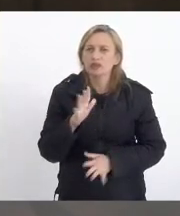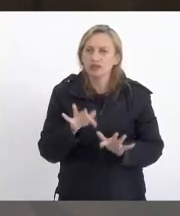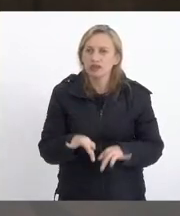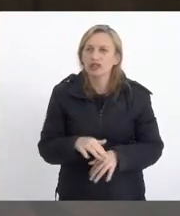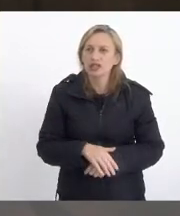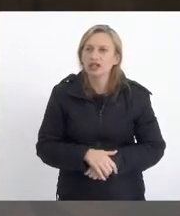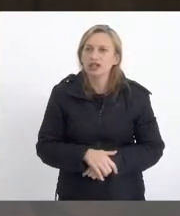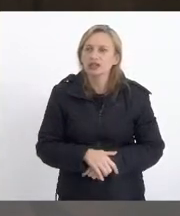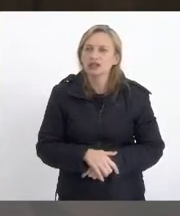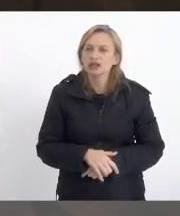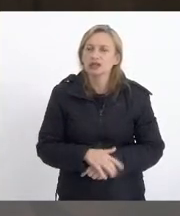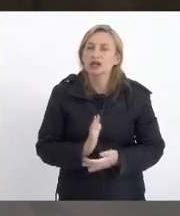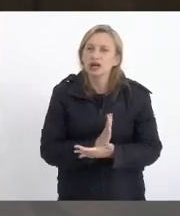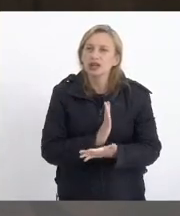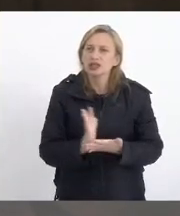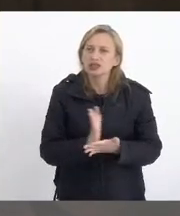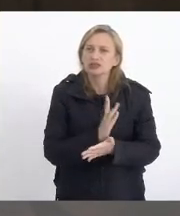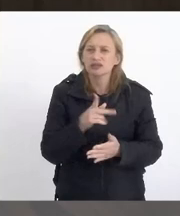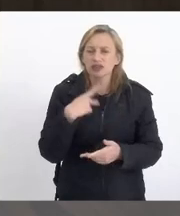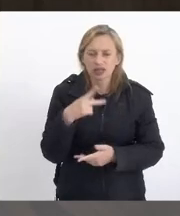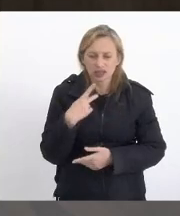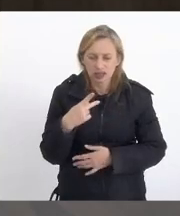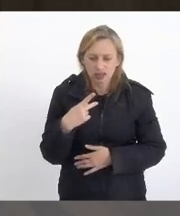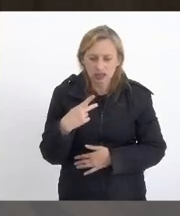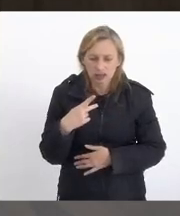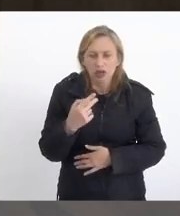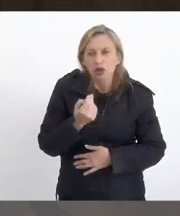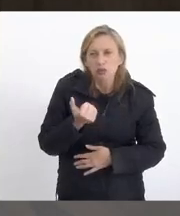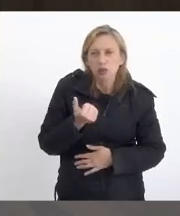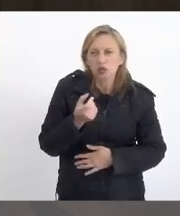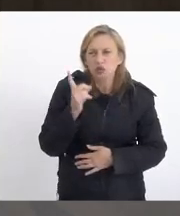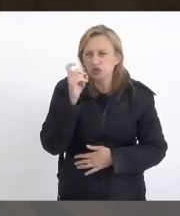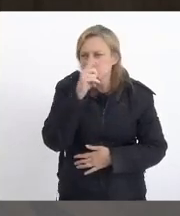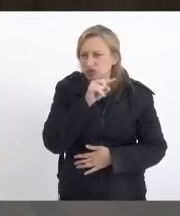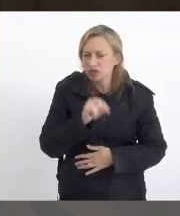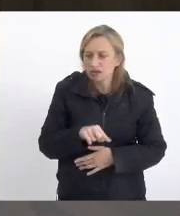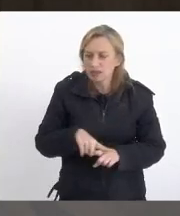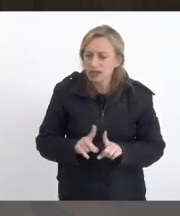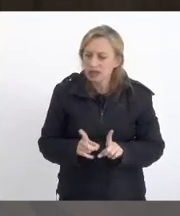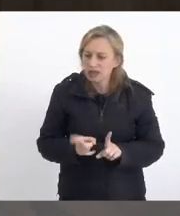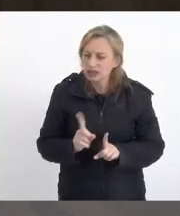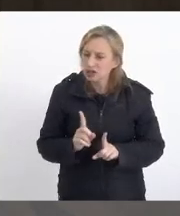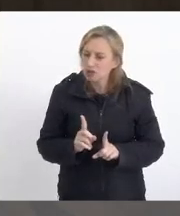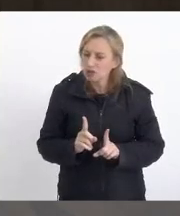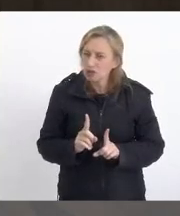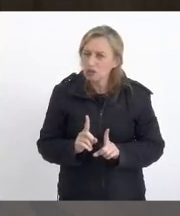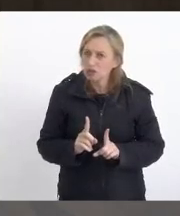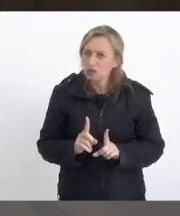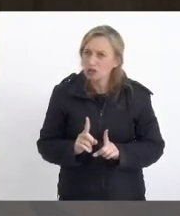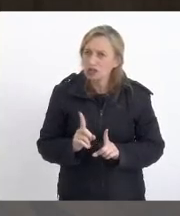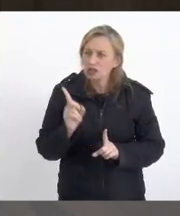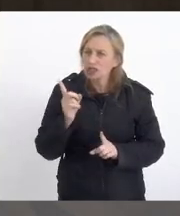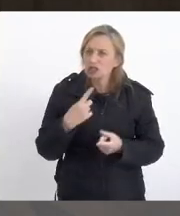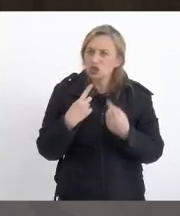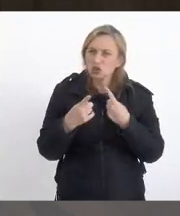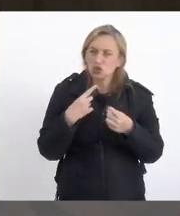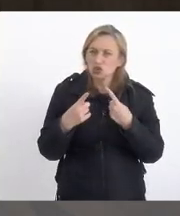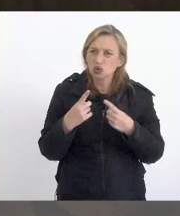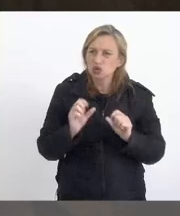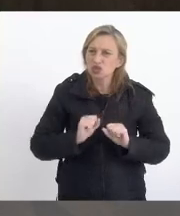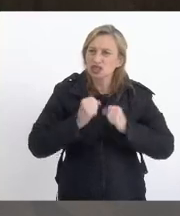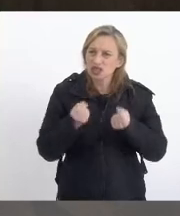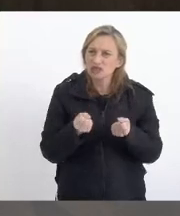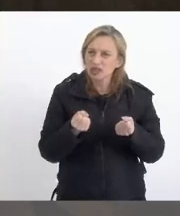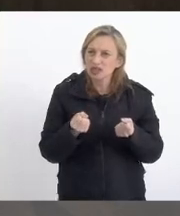encerrar. Às vezes a gente faz um discurso um pouco duro aqui, mas não é um discurso de defesa só